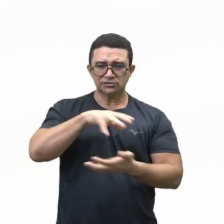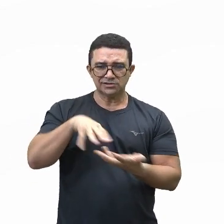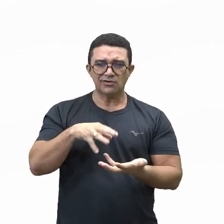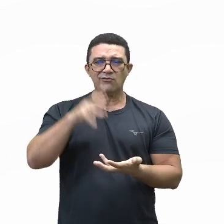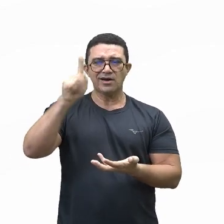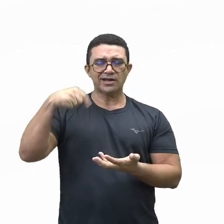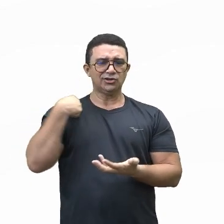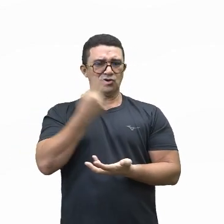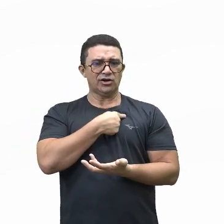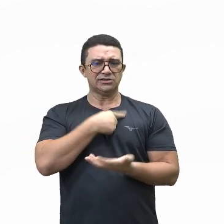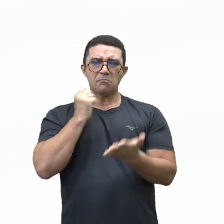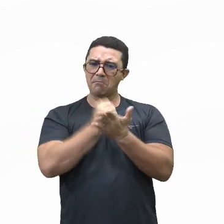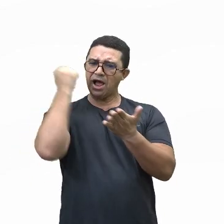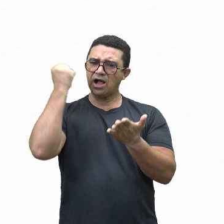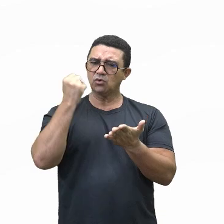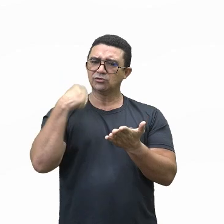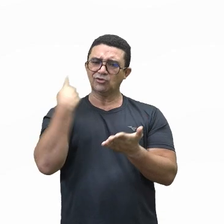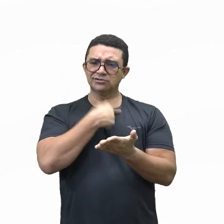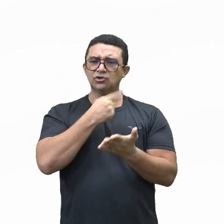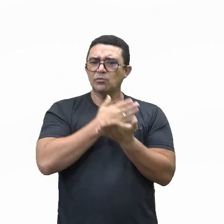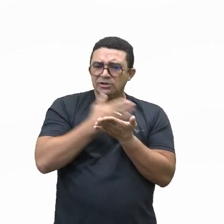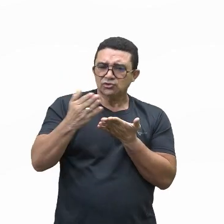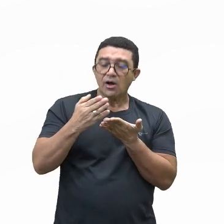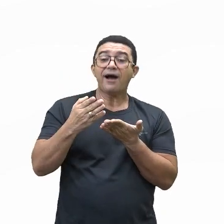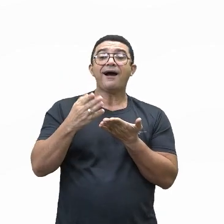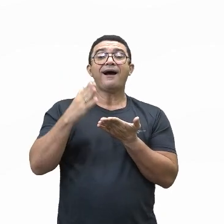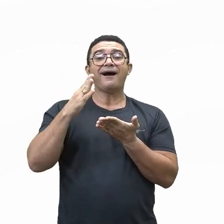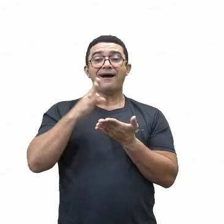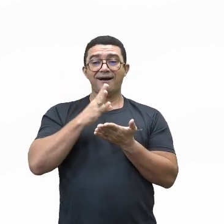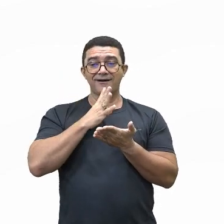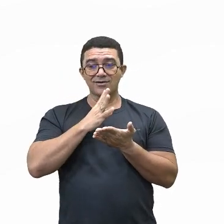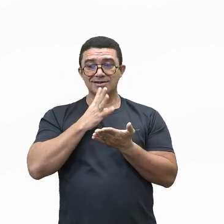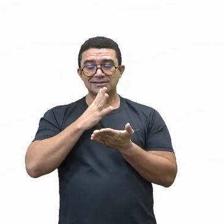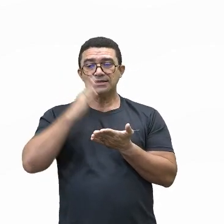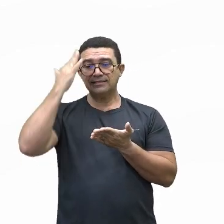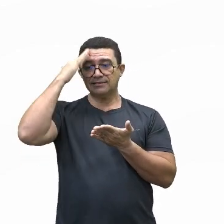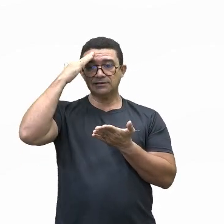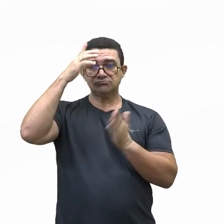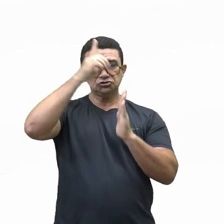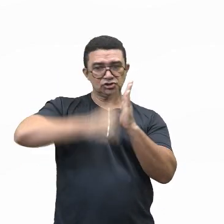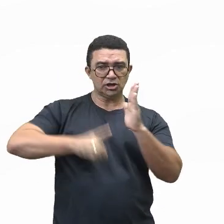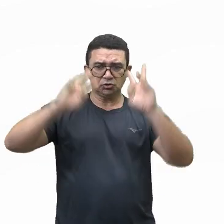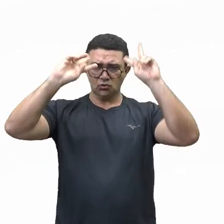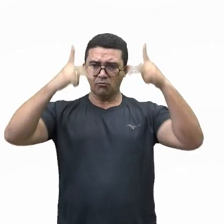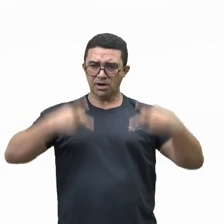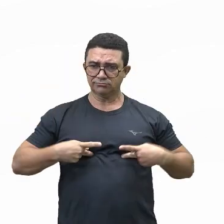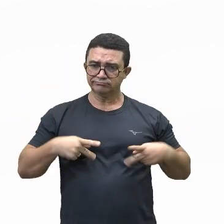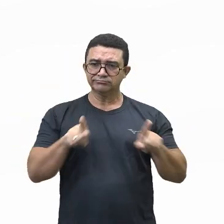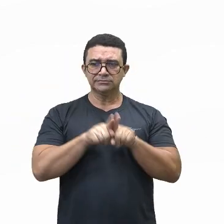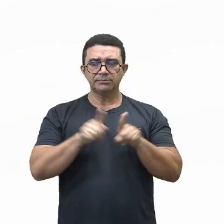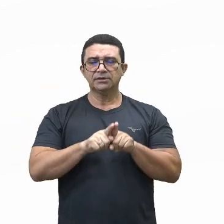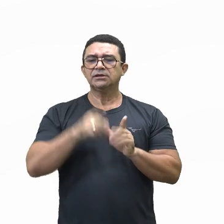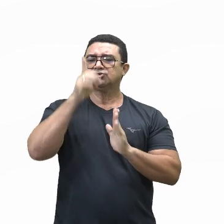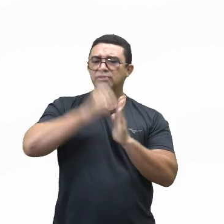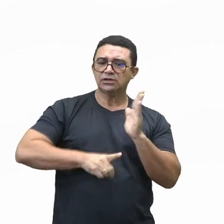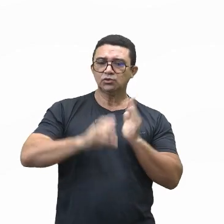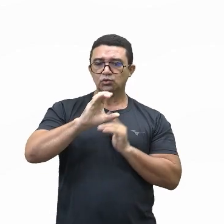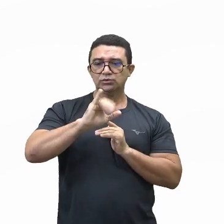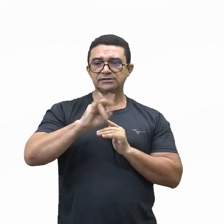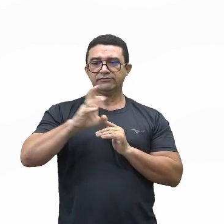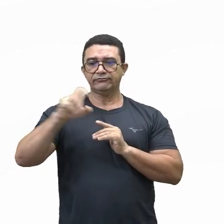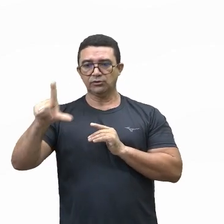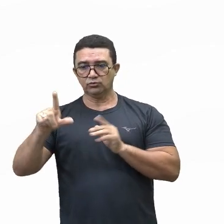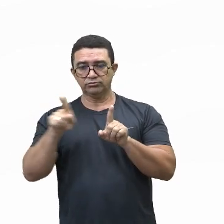passamos a conhecer como direitos humanos e que gerou discussões sobre os direitos civis e políticos da